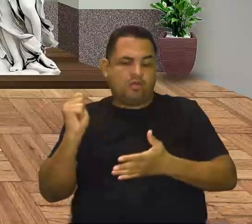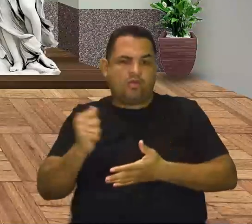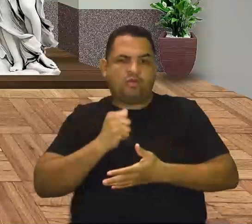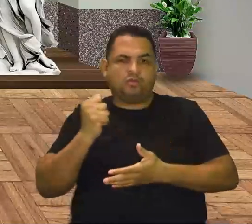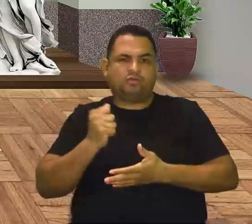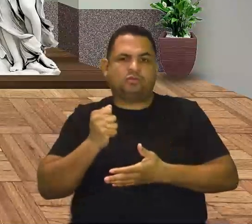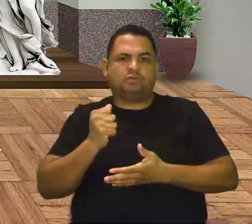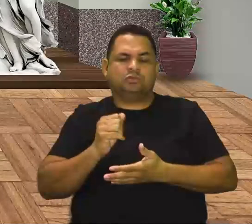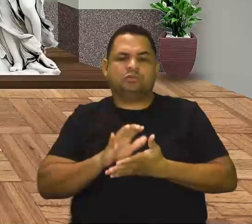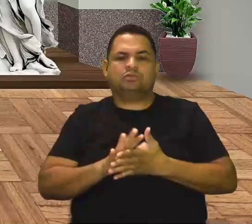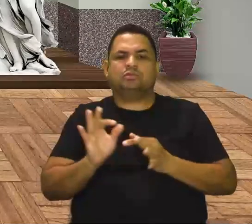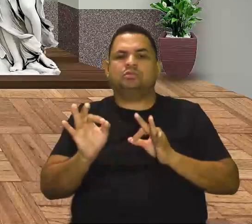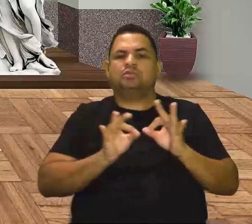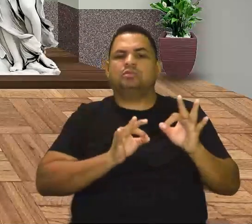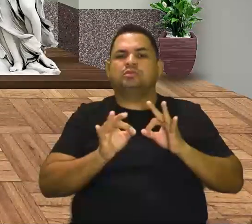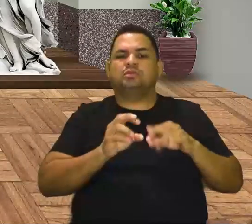construída.